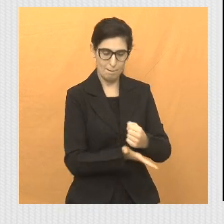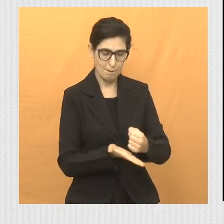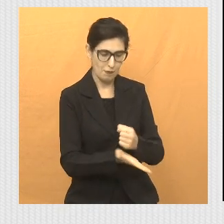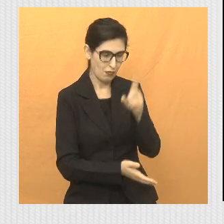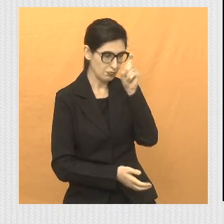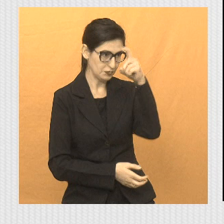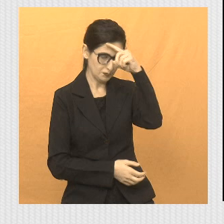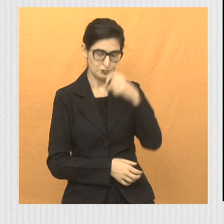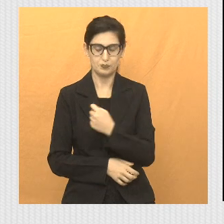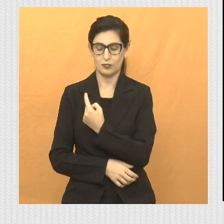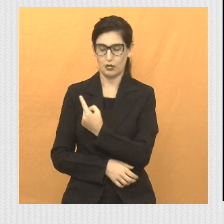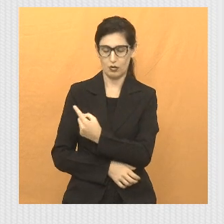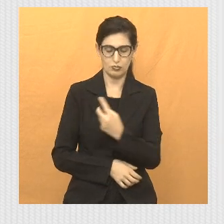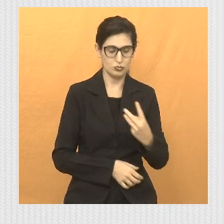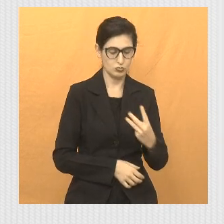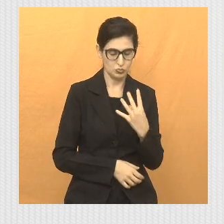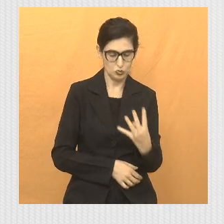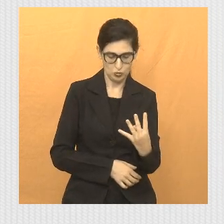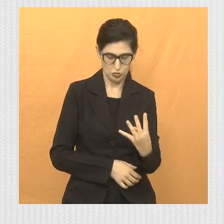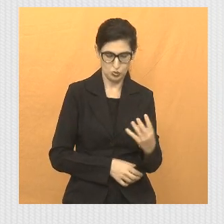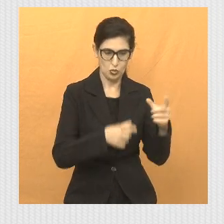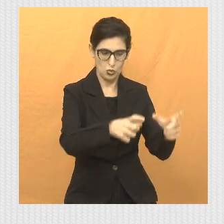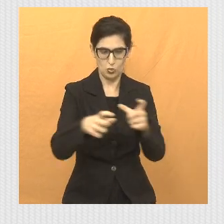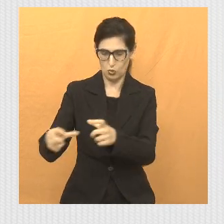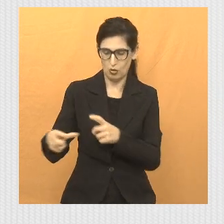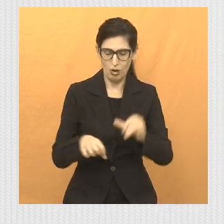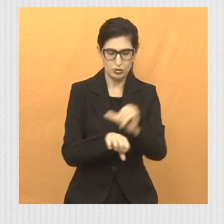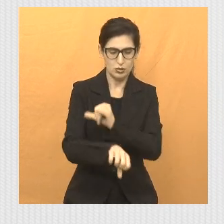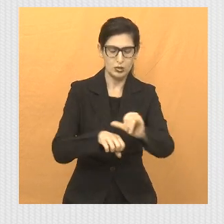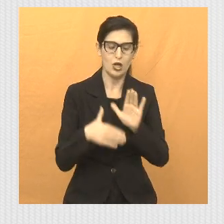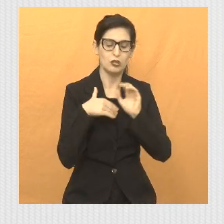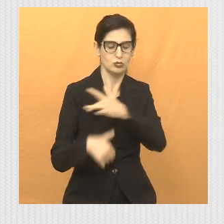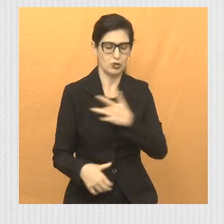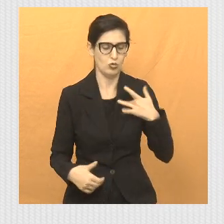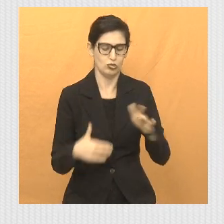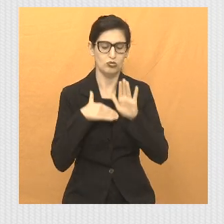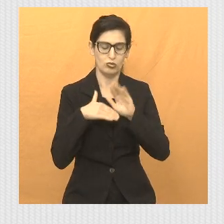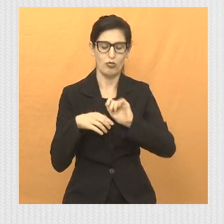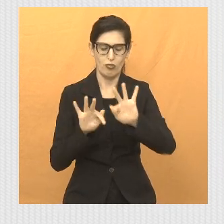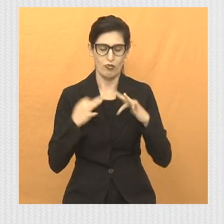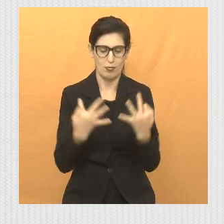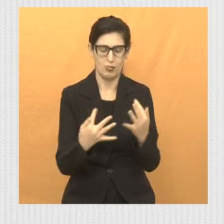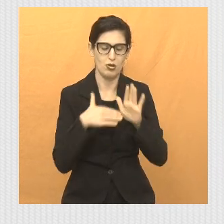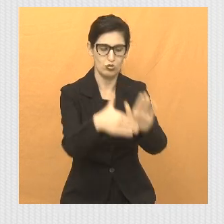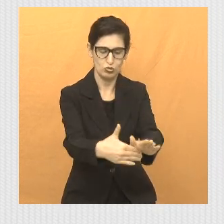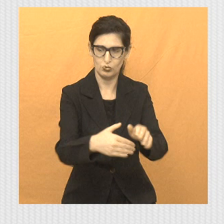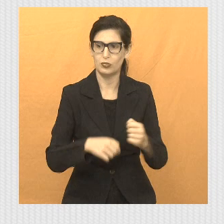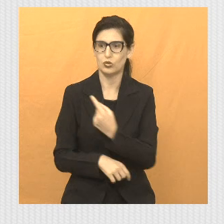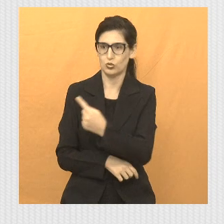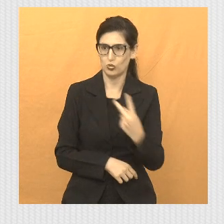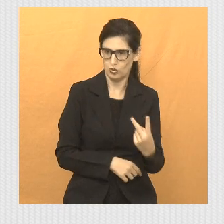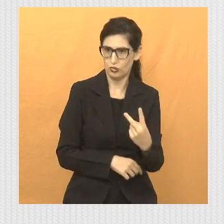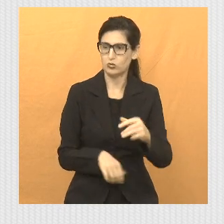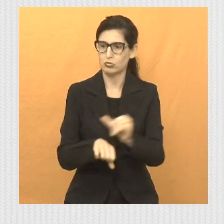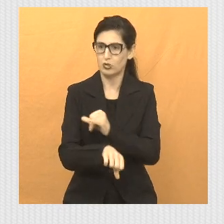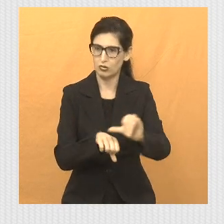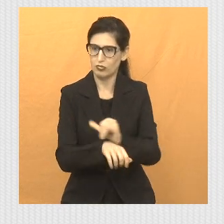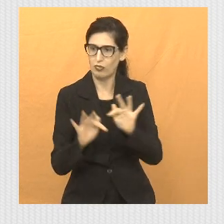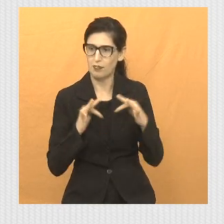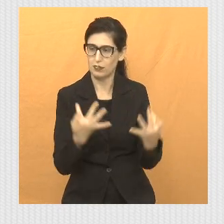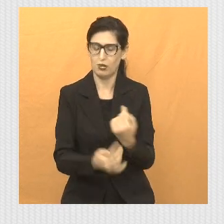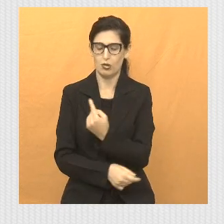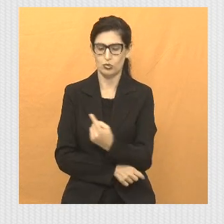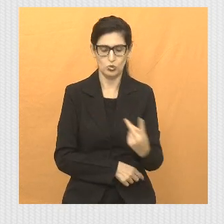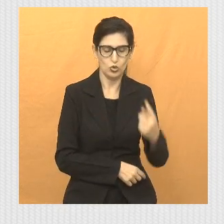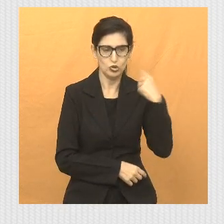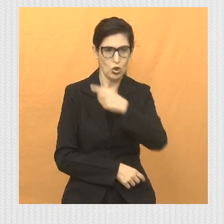temos 14 unidades com estratégia de saúde da família, 2 unidades com estratégia de saúde da família e estratégia 12